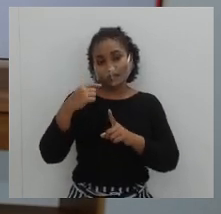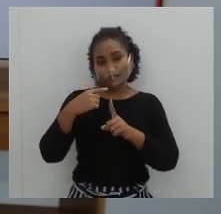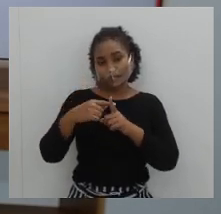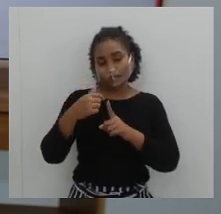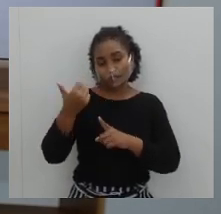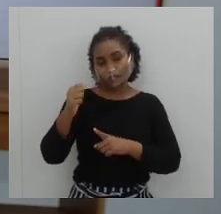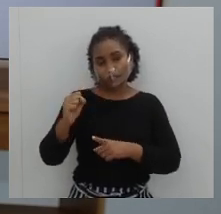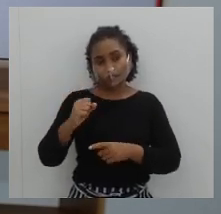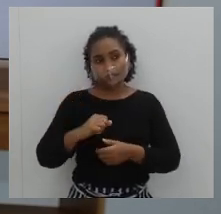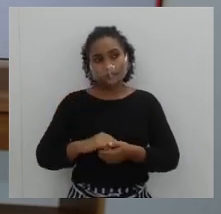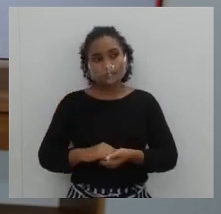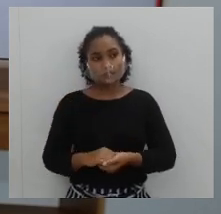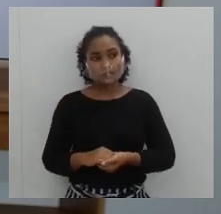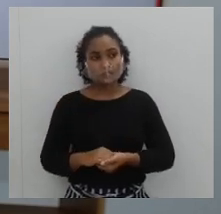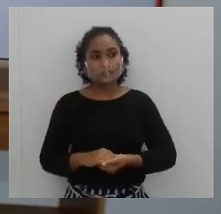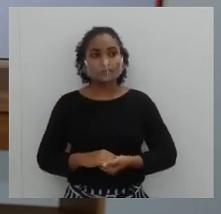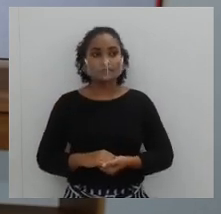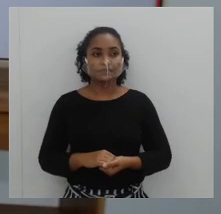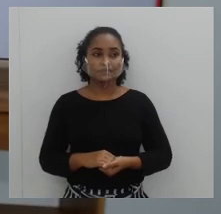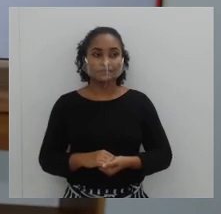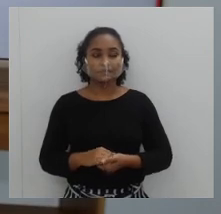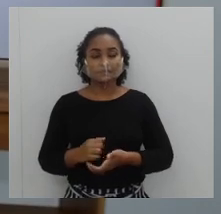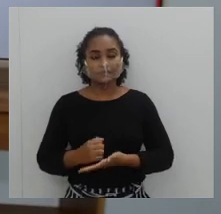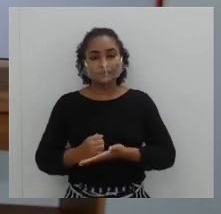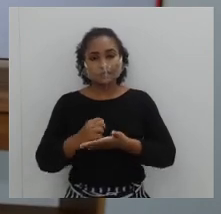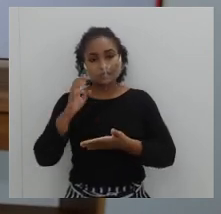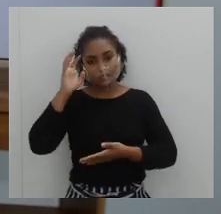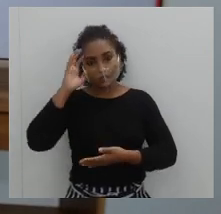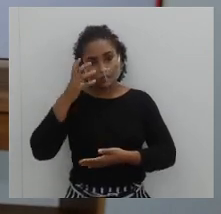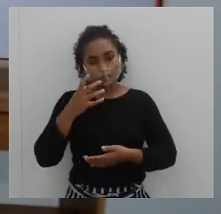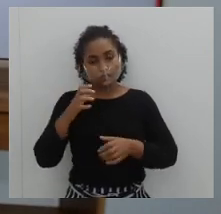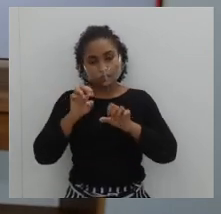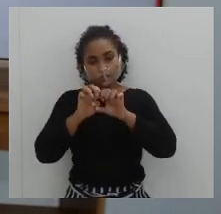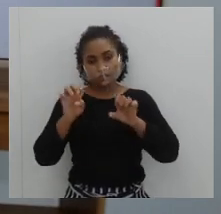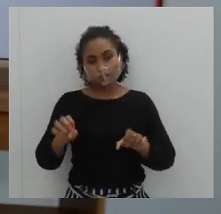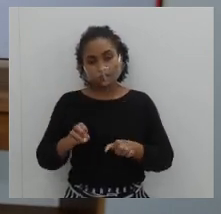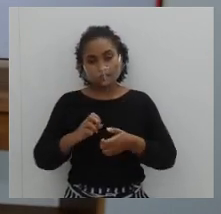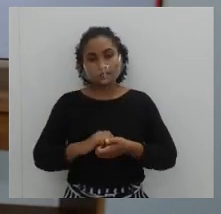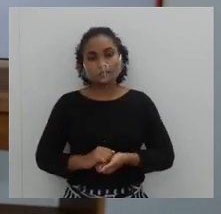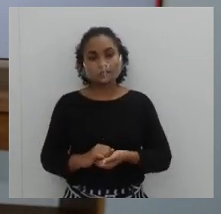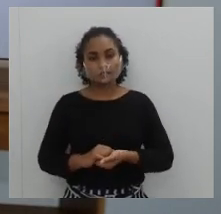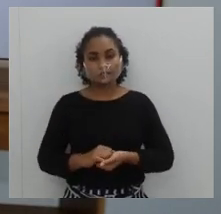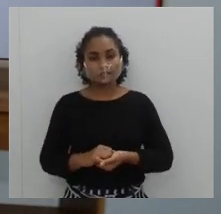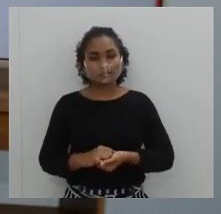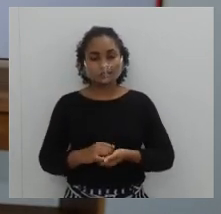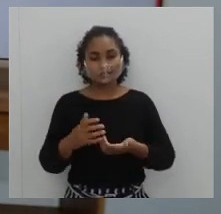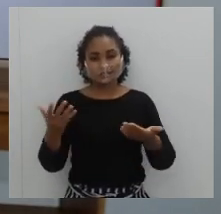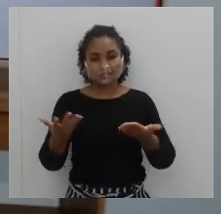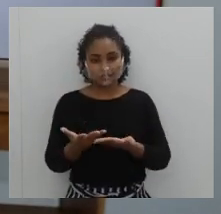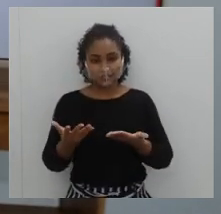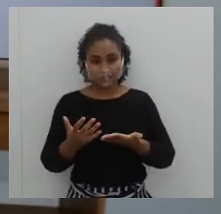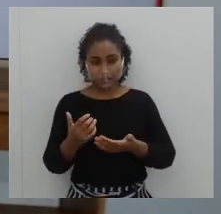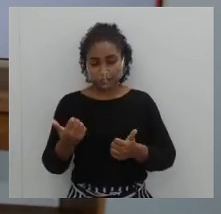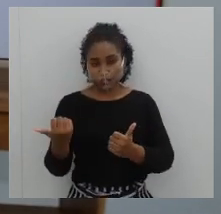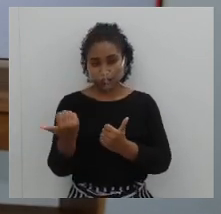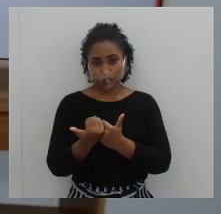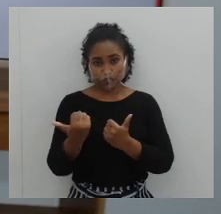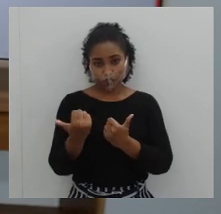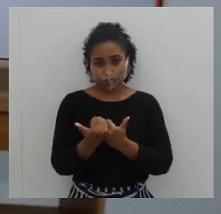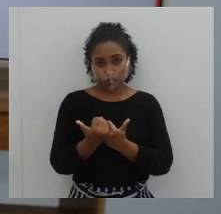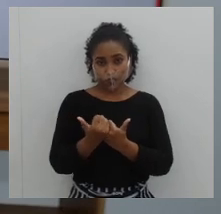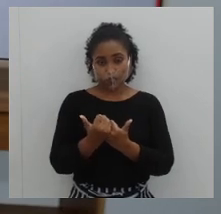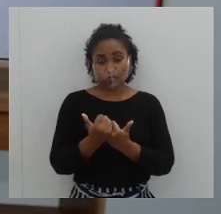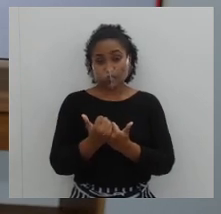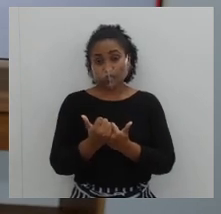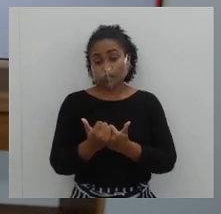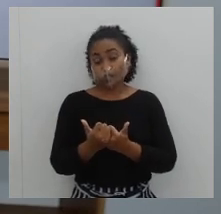Tá certo? Isso aqui ajuda para resolver a equação. Então, agora é só eu substituir o valor